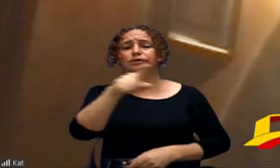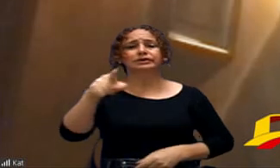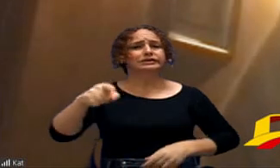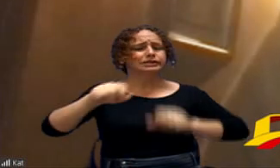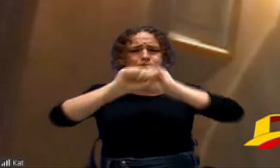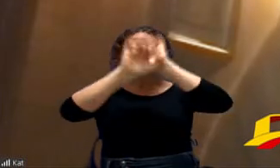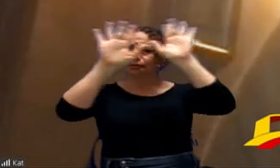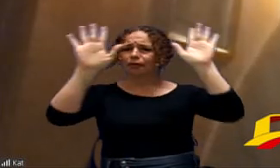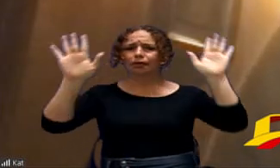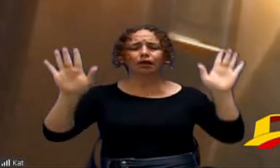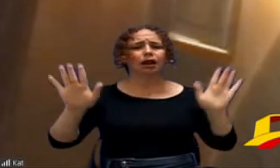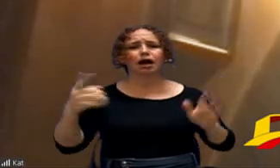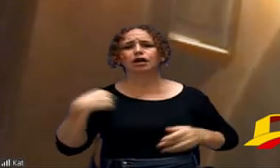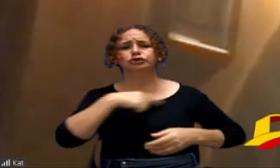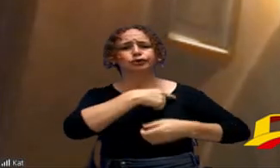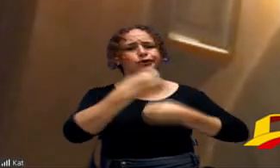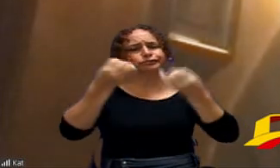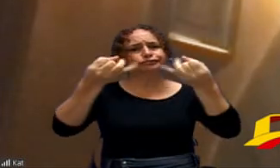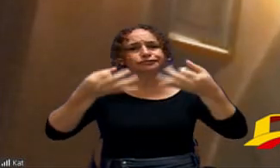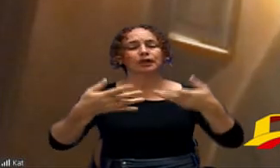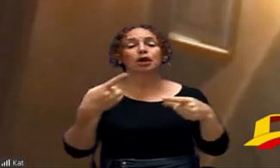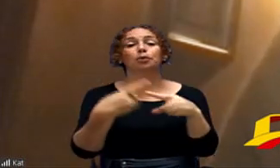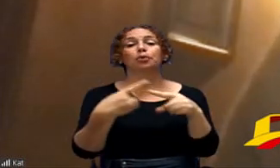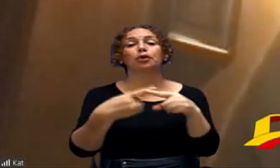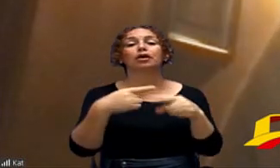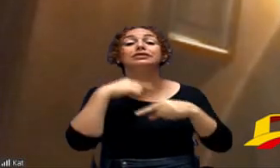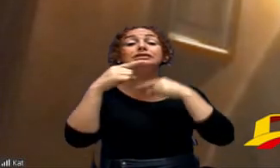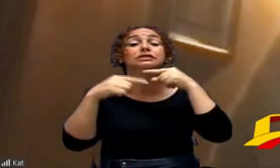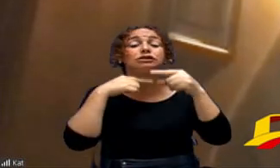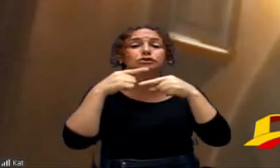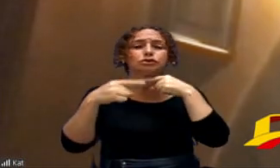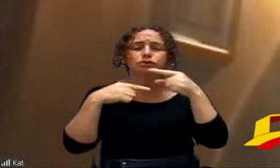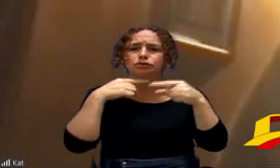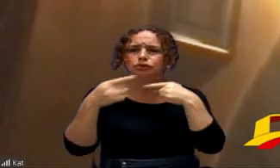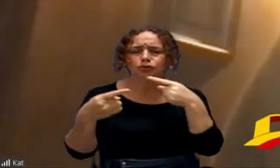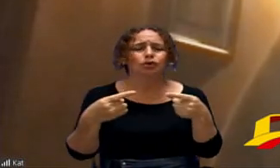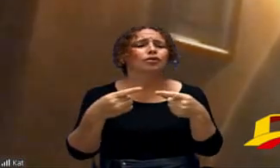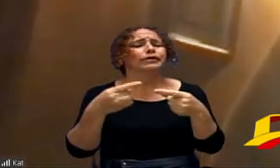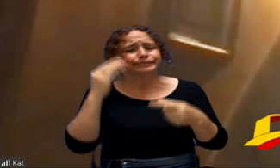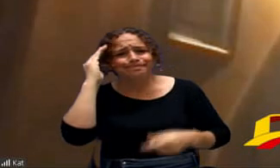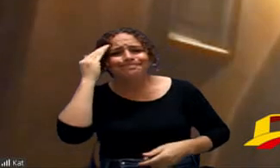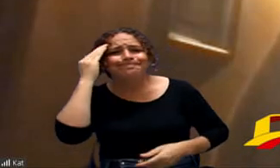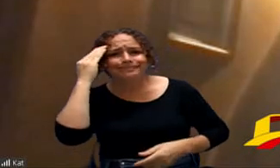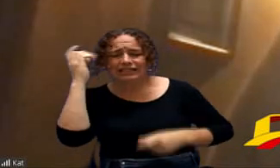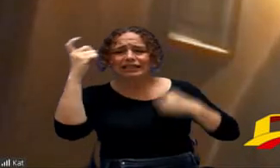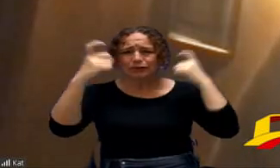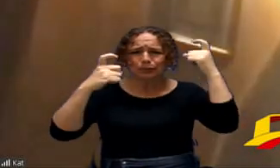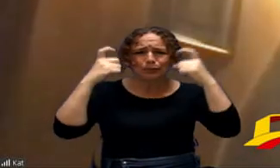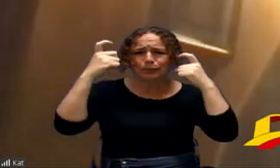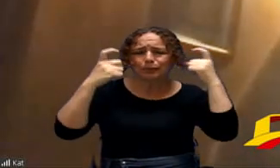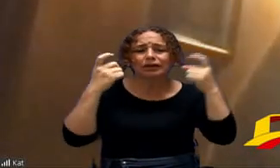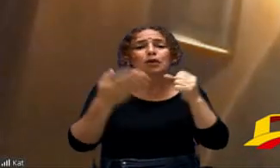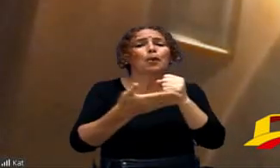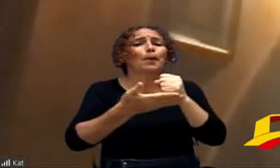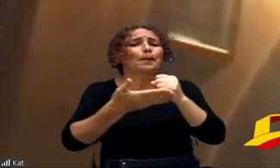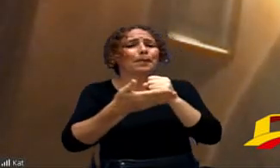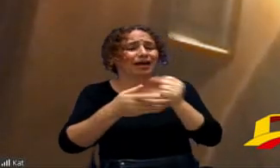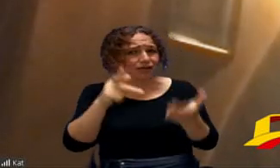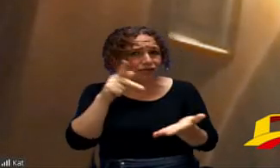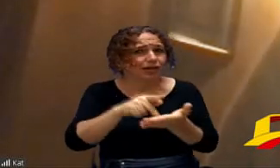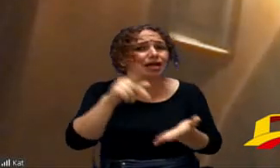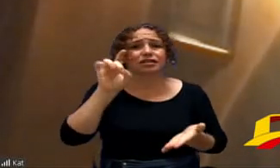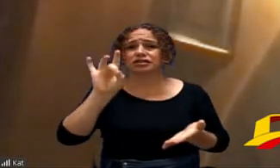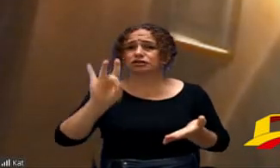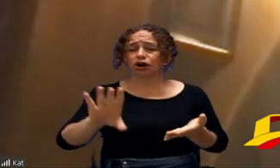dúvidas, vamos conversar. Porque as dúvidas, a preocupação não está na base da verdade.